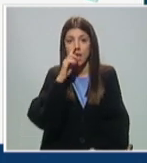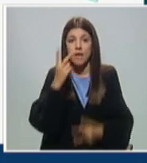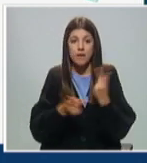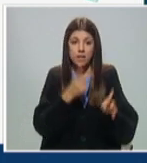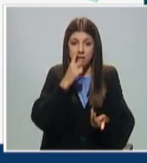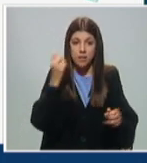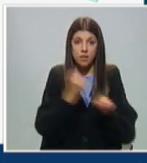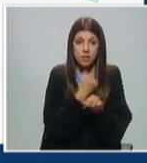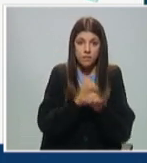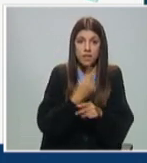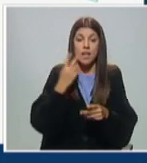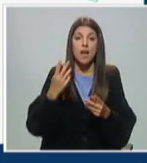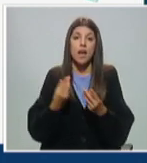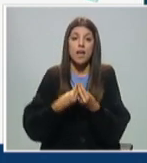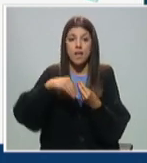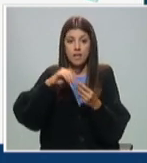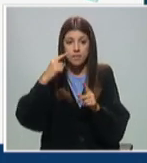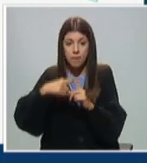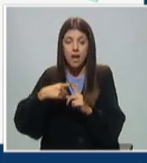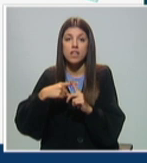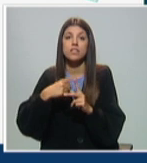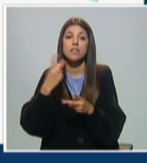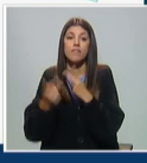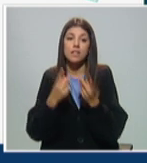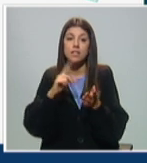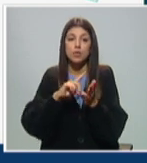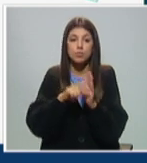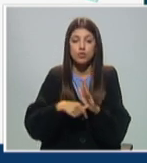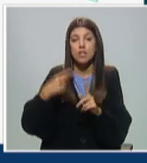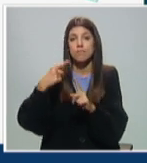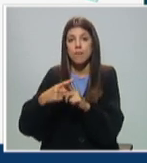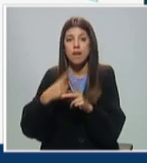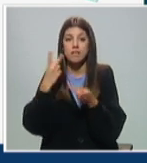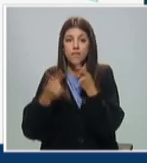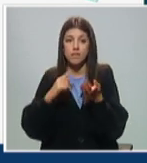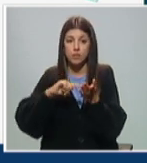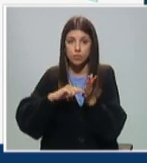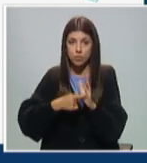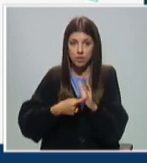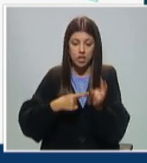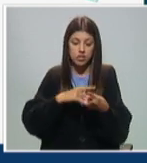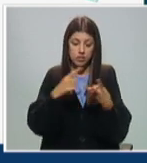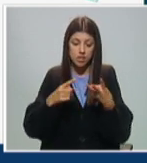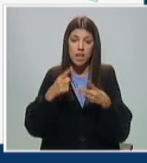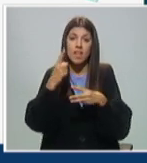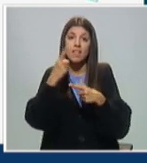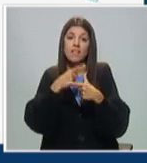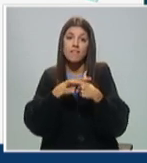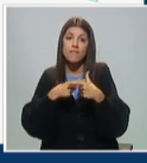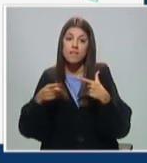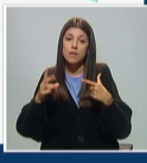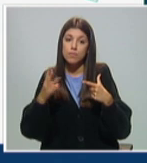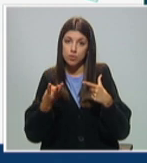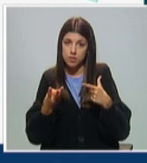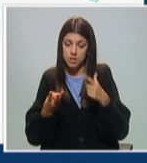mais a avaliação do projeto mais a avaliação do teste e dividir por 3. E é isso que nós vamos fazer, mas utilizando os